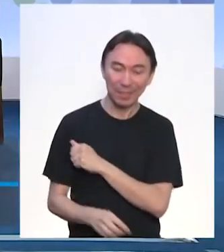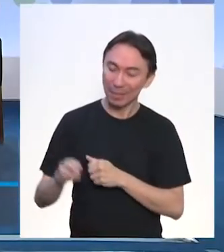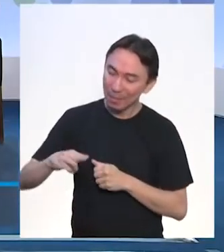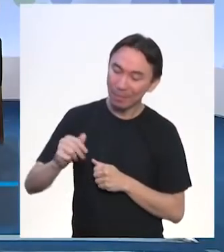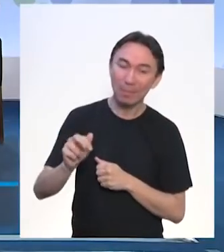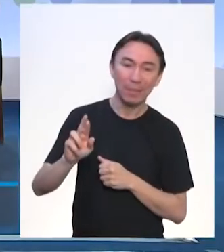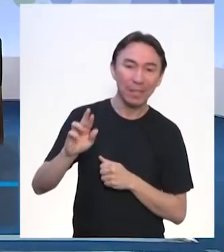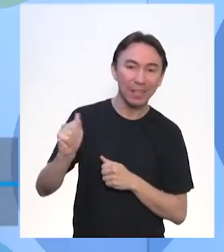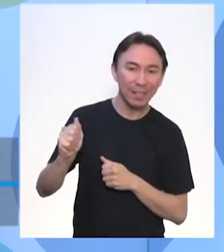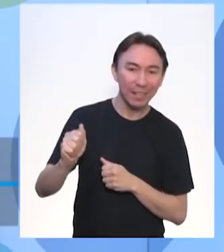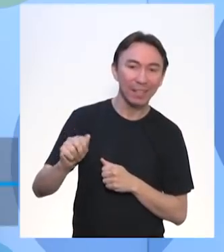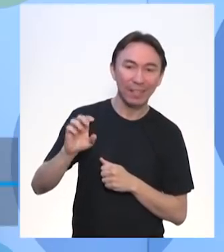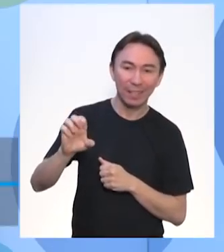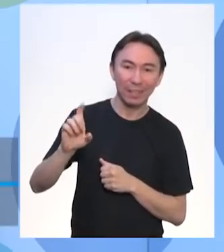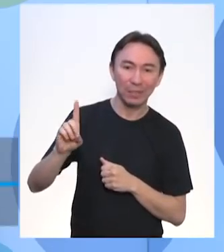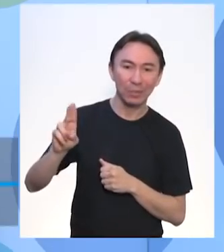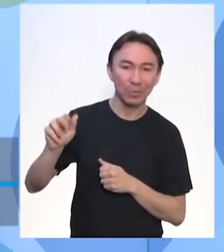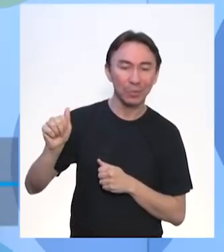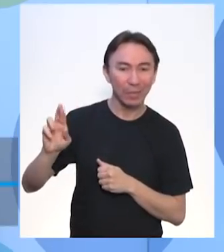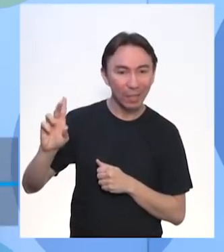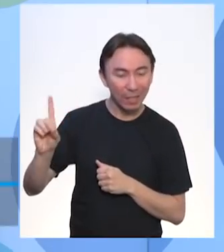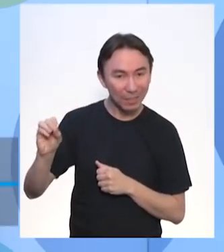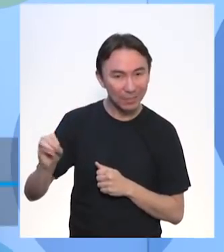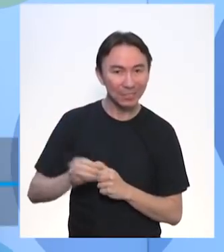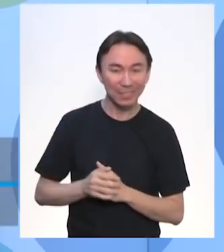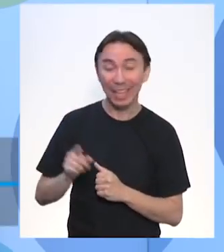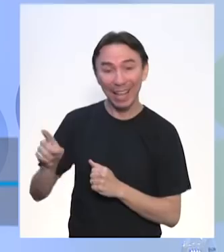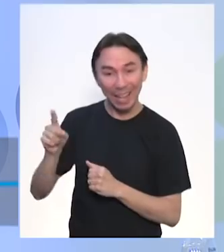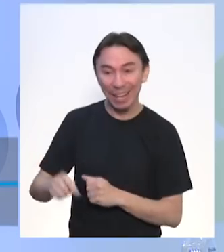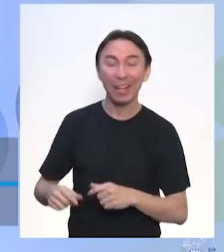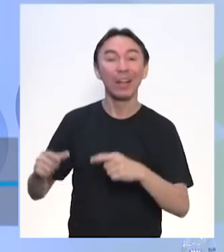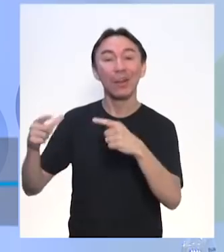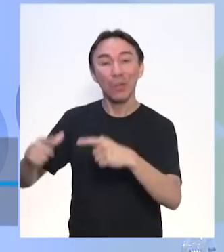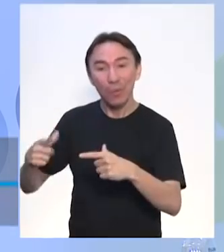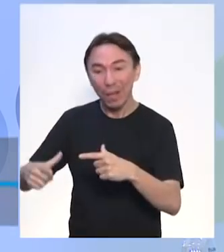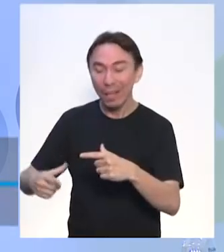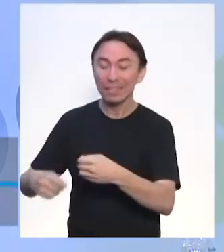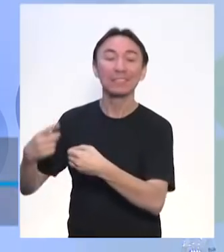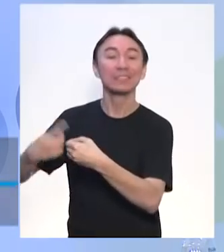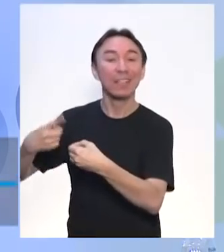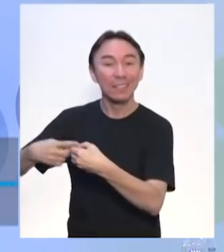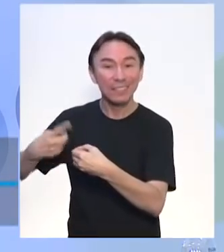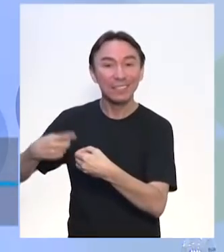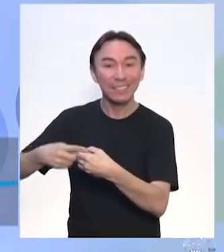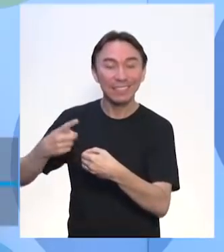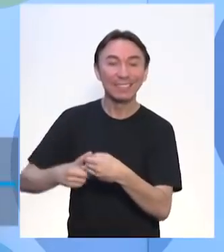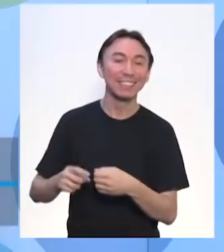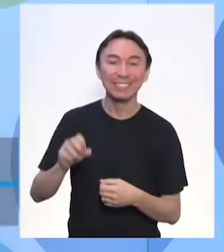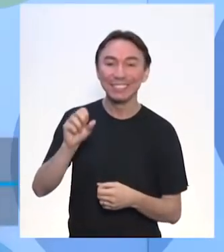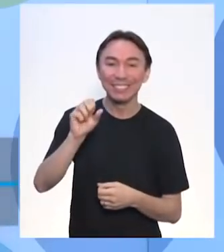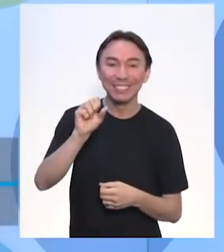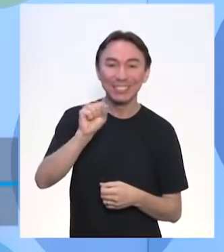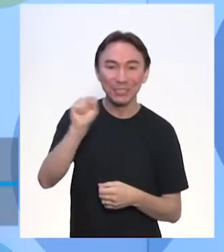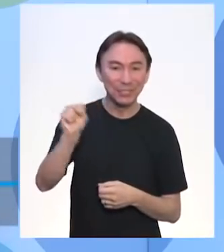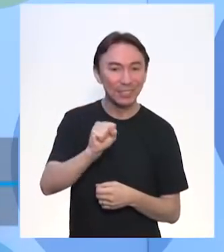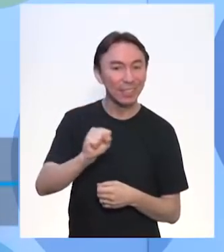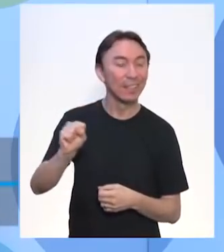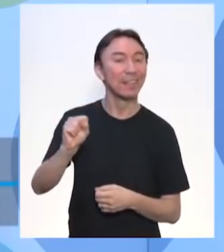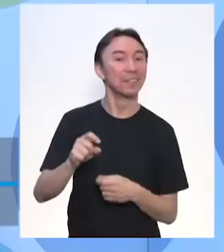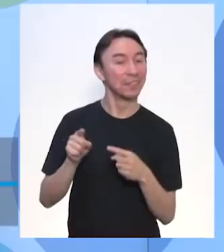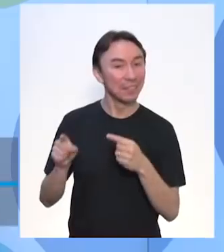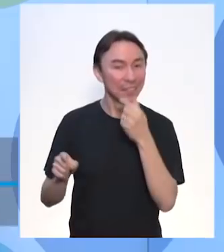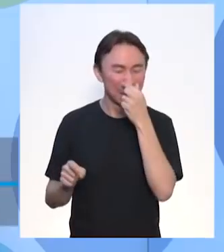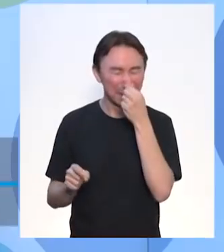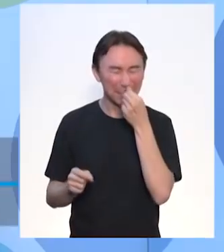Escola Estadual Giovanni Batista Raffo, que fica em Suzano. Ô, Duda, seja bem-vinda! Muito bom dia, bom